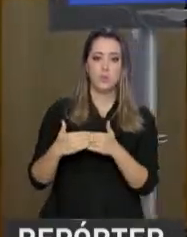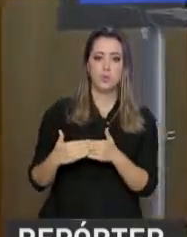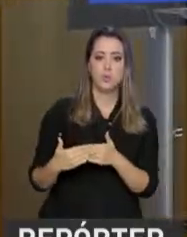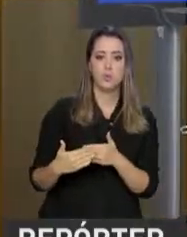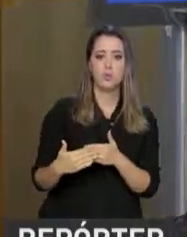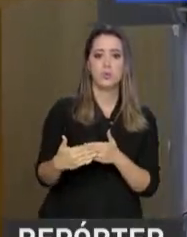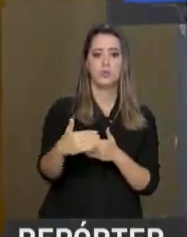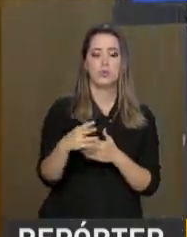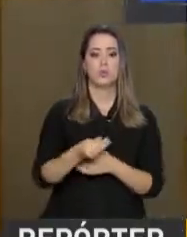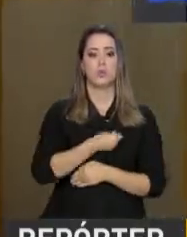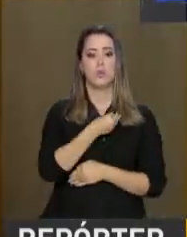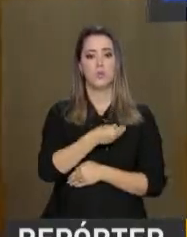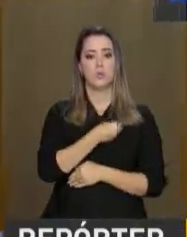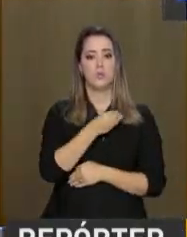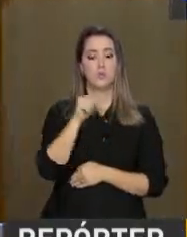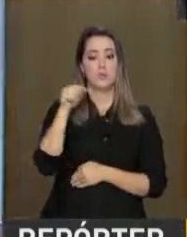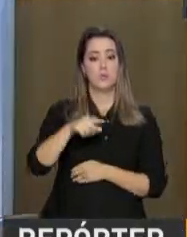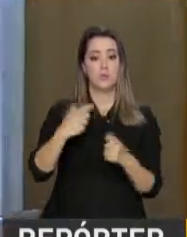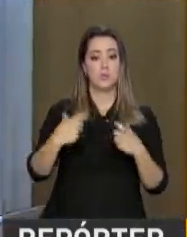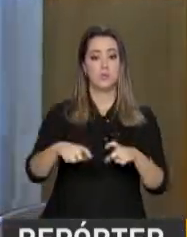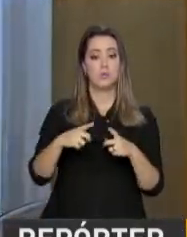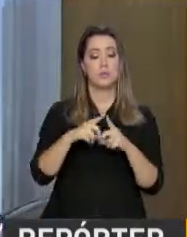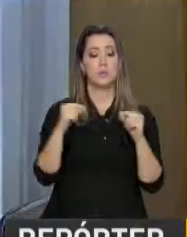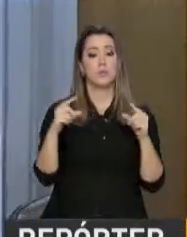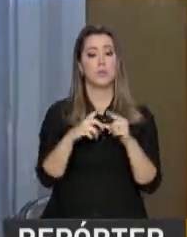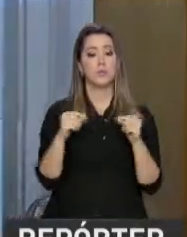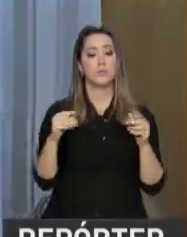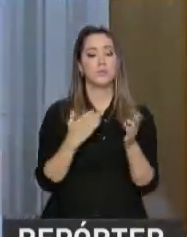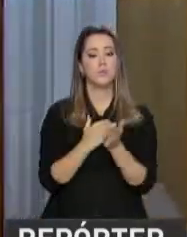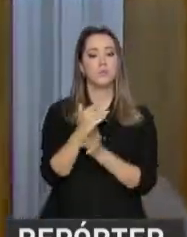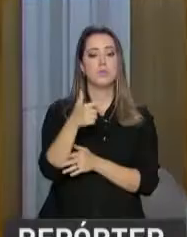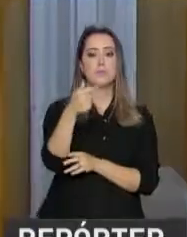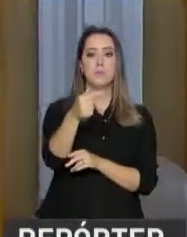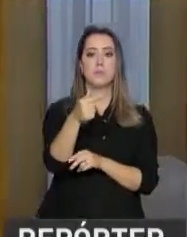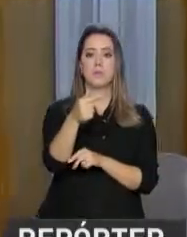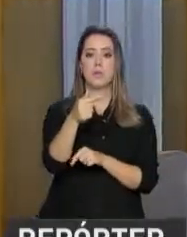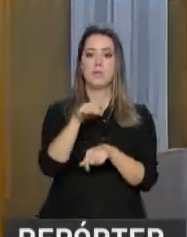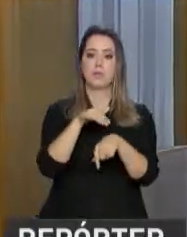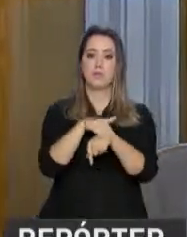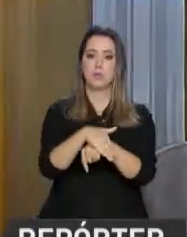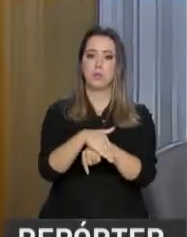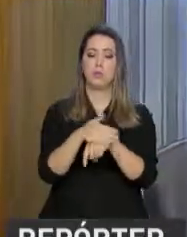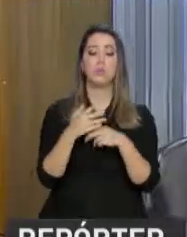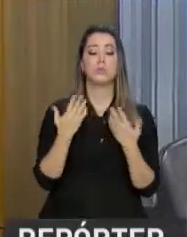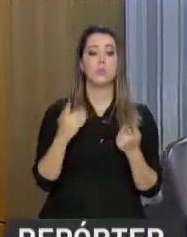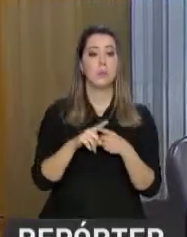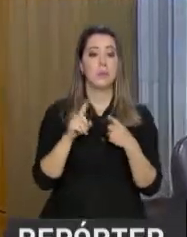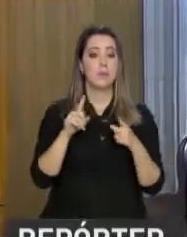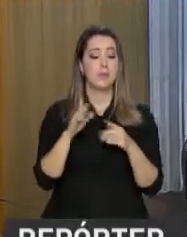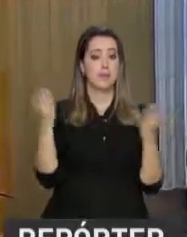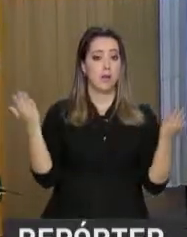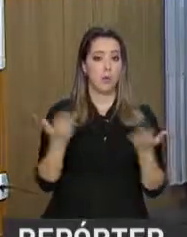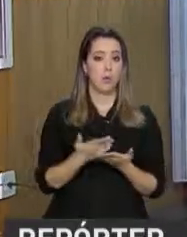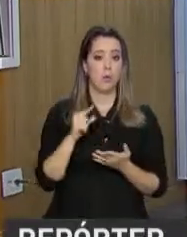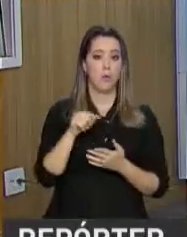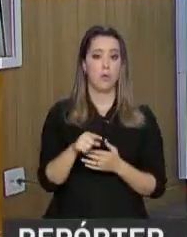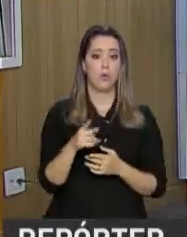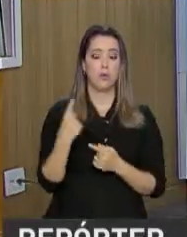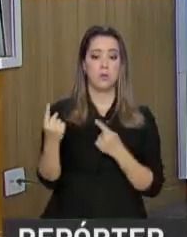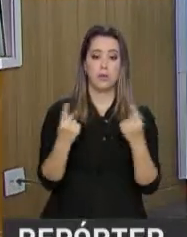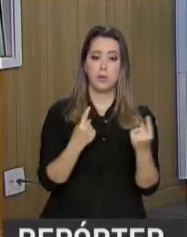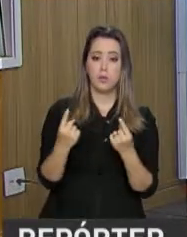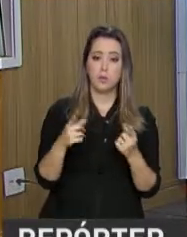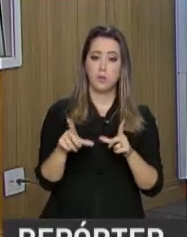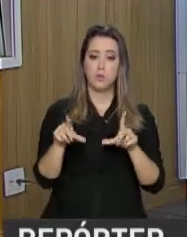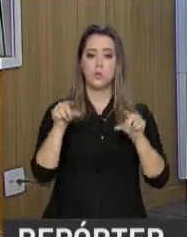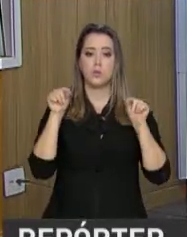transmitidos ao vivo deste estúdio em brasília a partir das sete horas da noite mas a partir de agora as emissoras